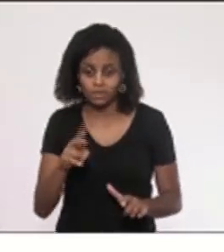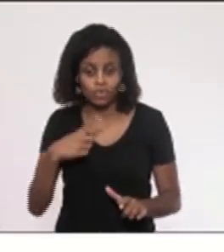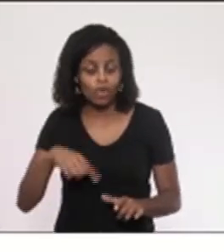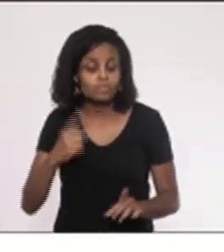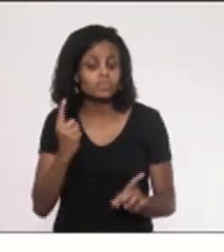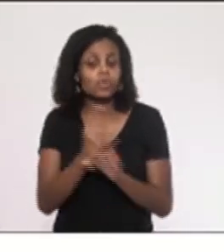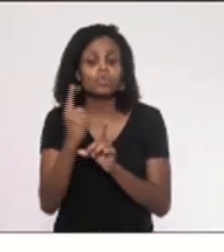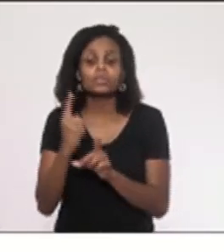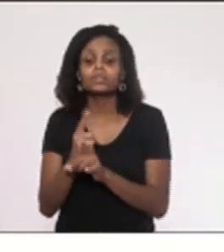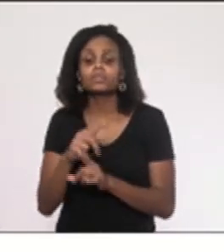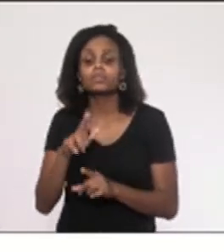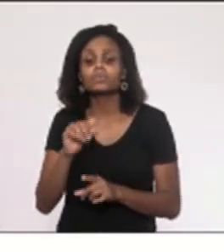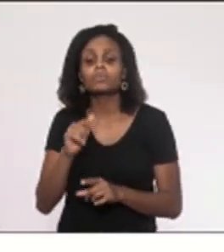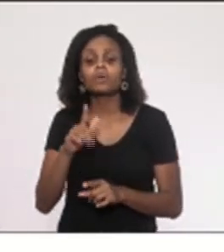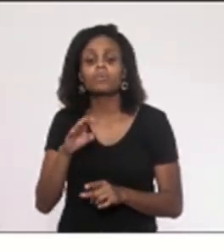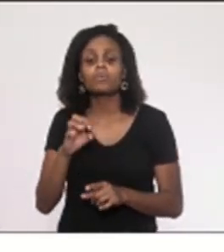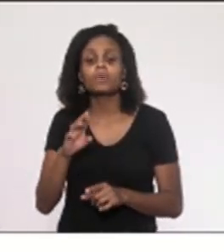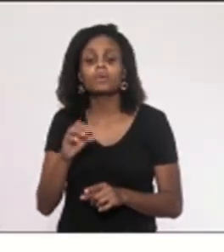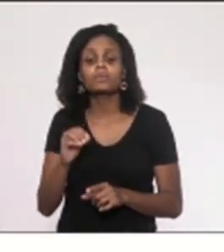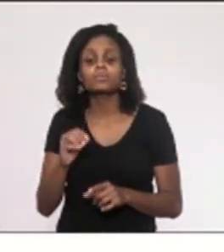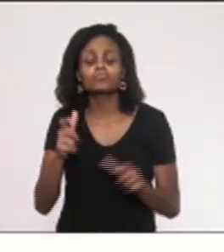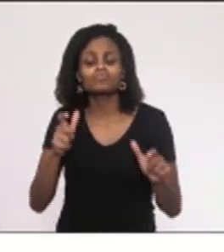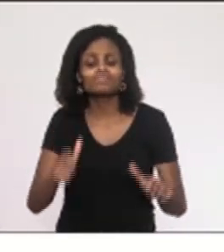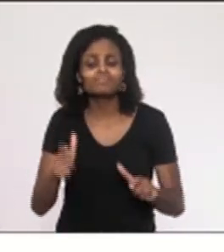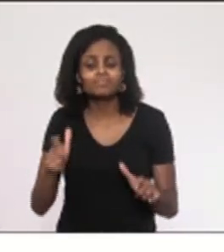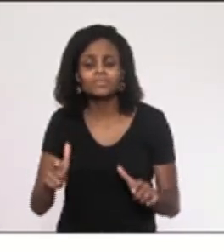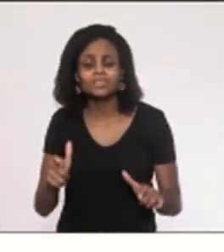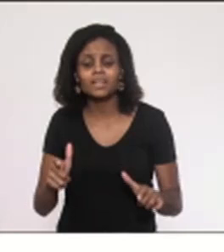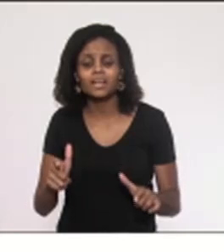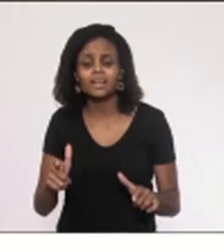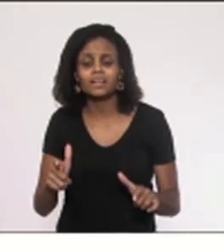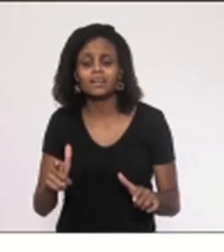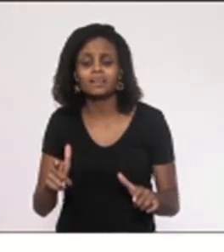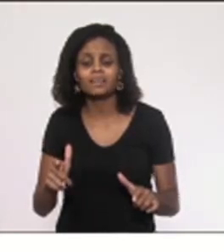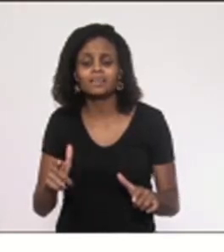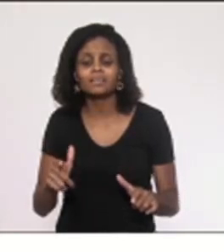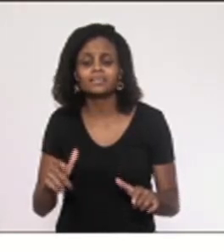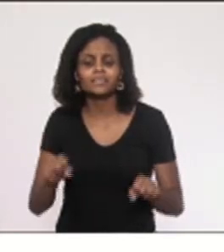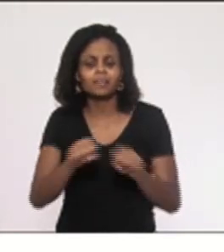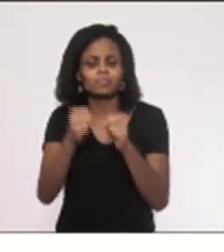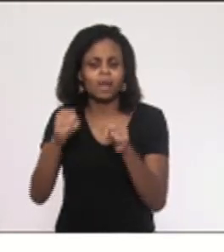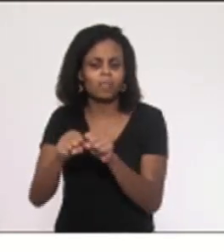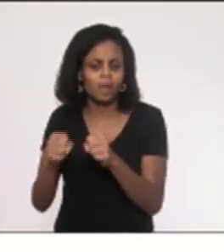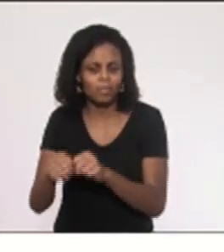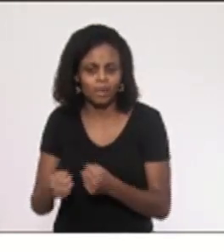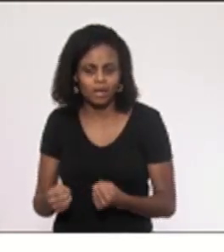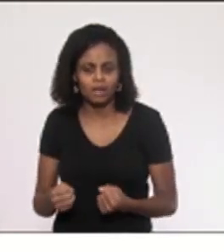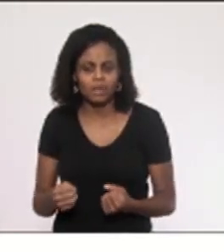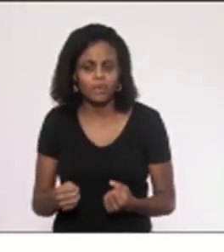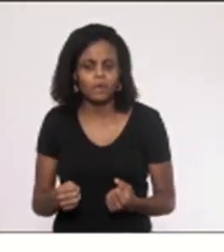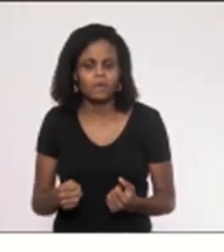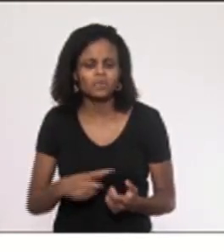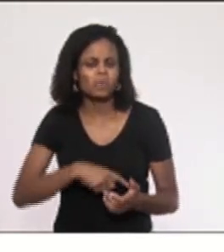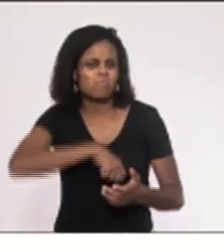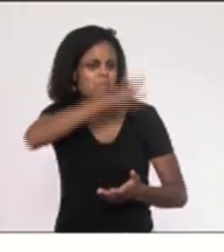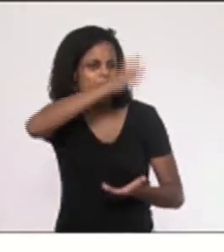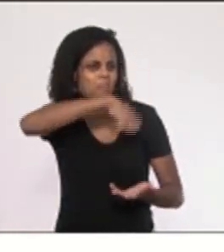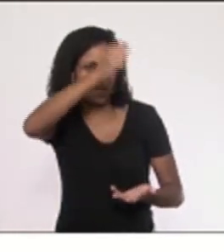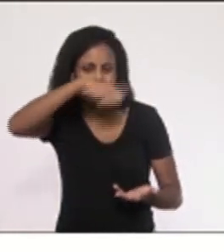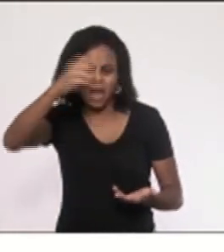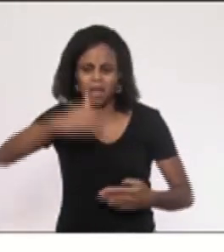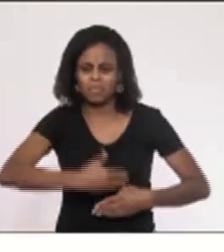encontramos, deputado Gualberto, um ambiente de depredação, com pichações